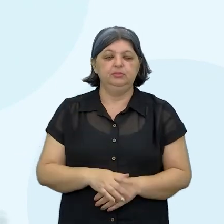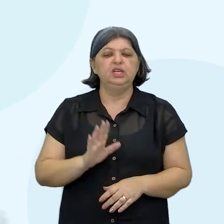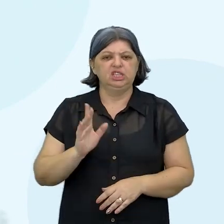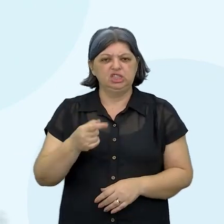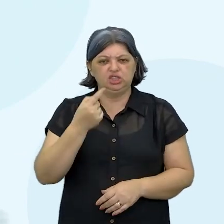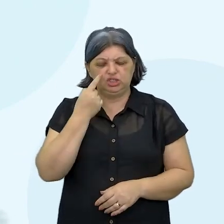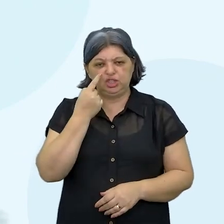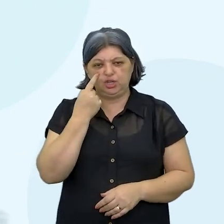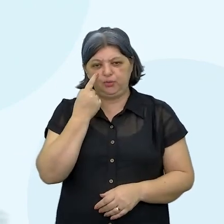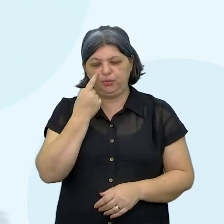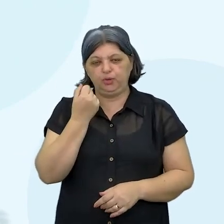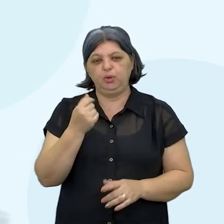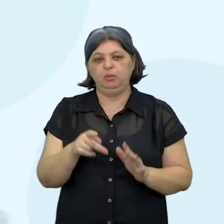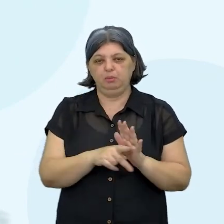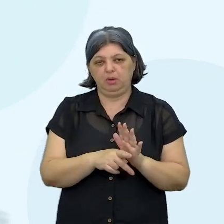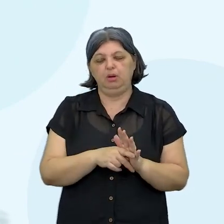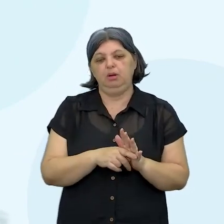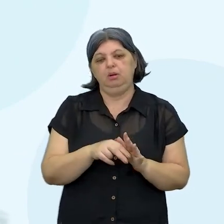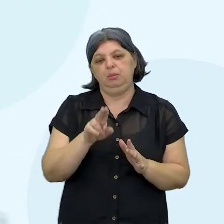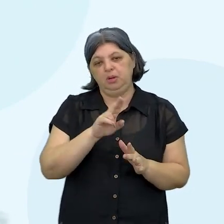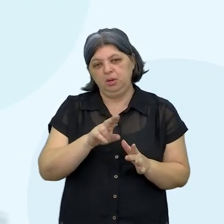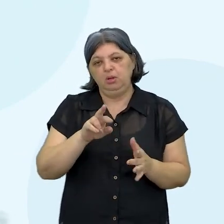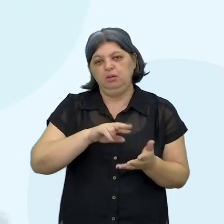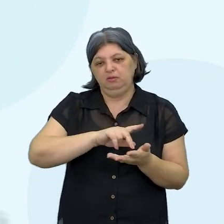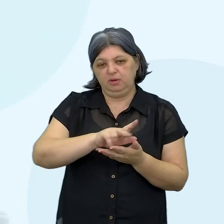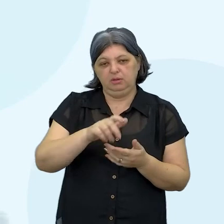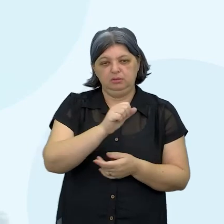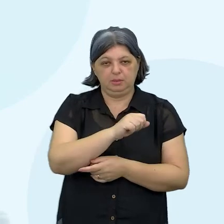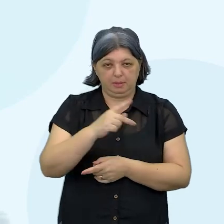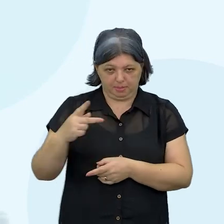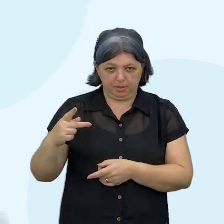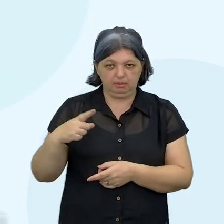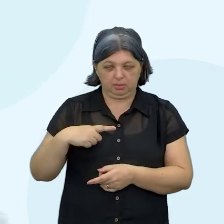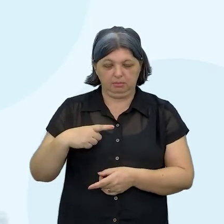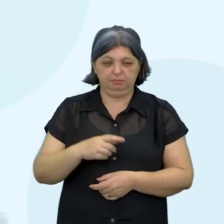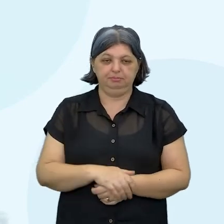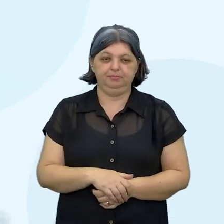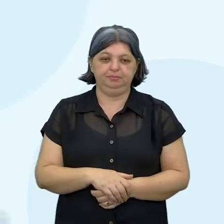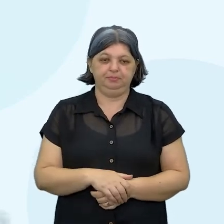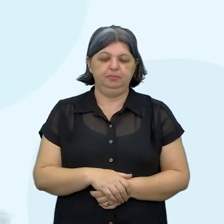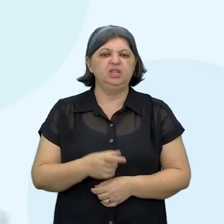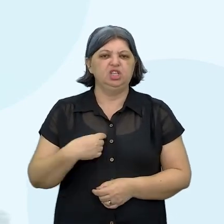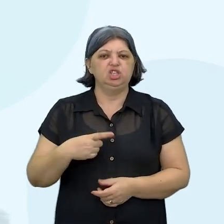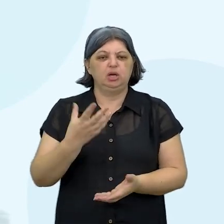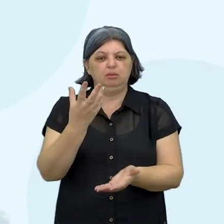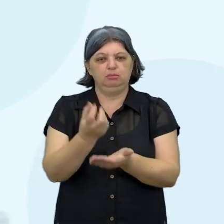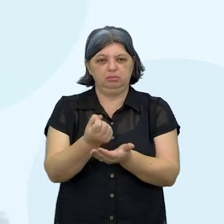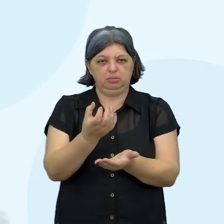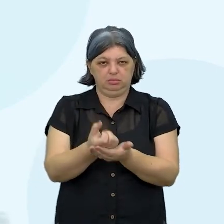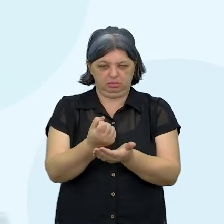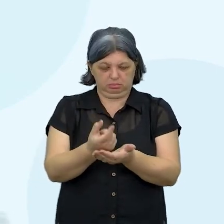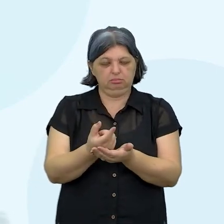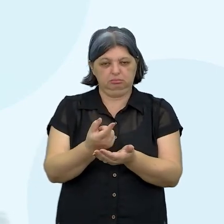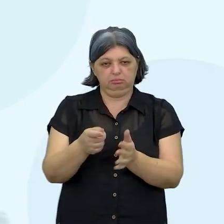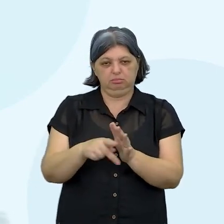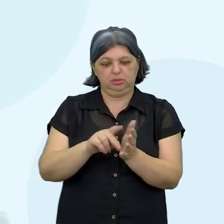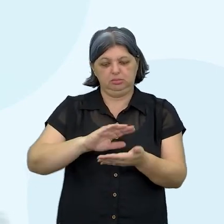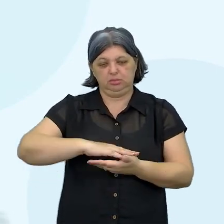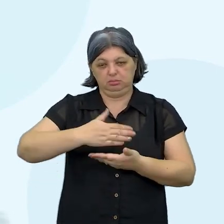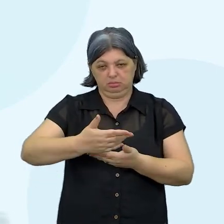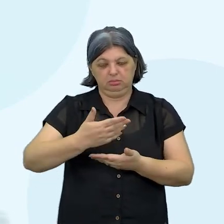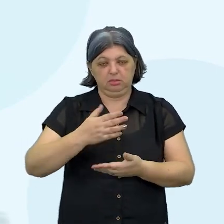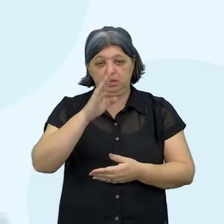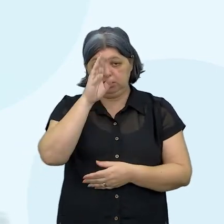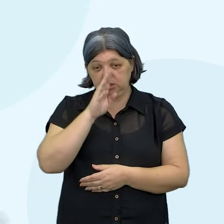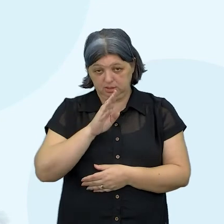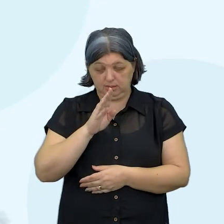os softwares AutoCAD ou coisa do tipo. Esse software eu também já instalei aqui na minha máquina, é gratuito, tá? Ele se